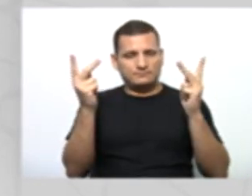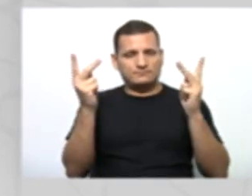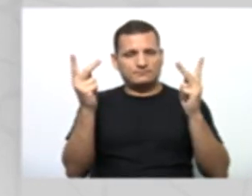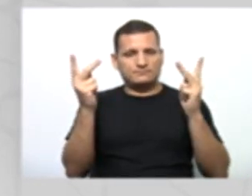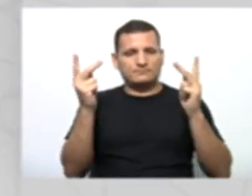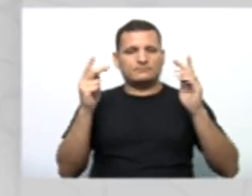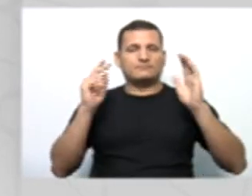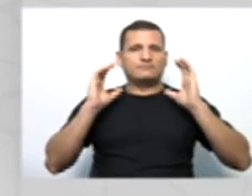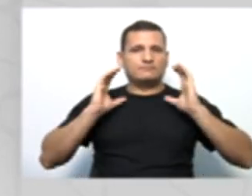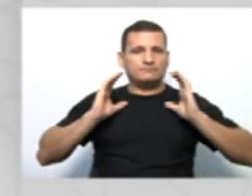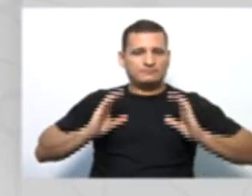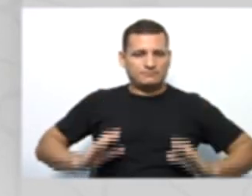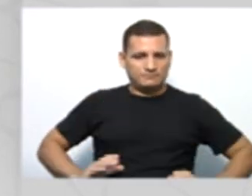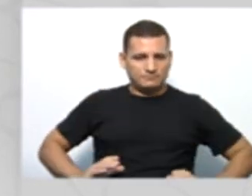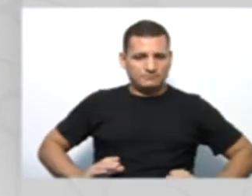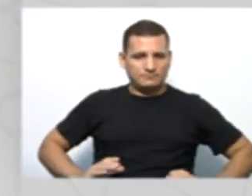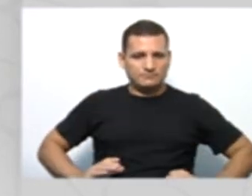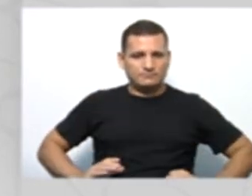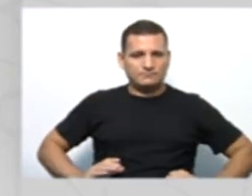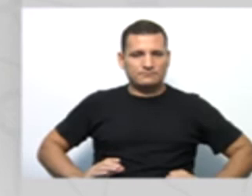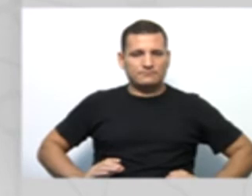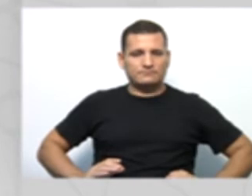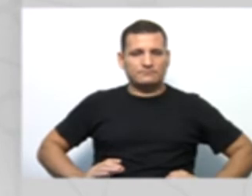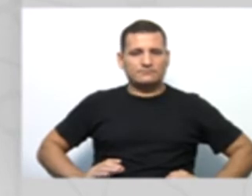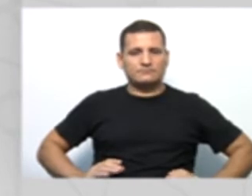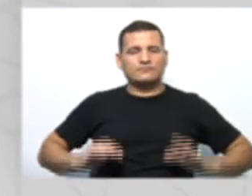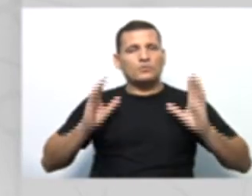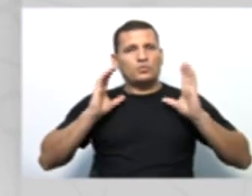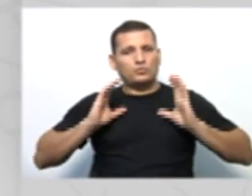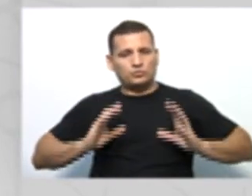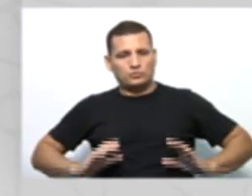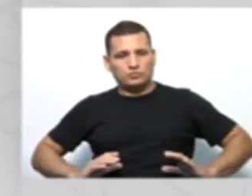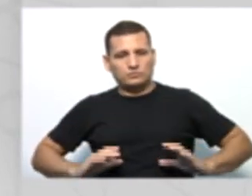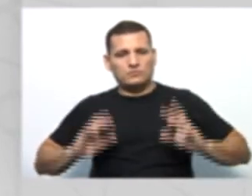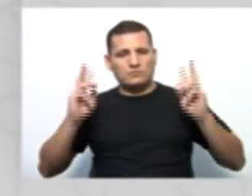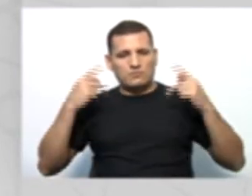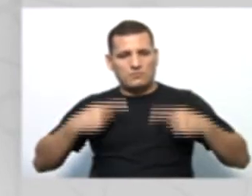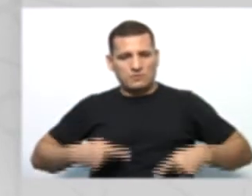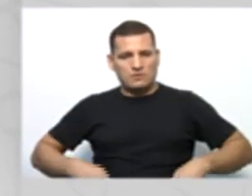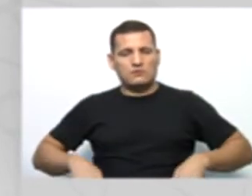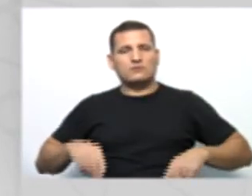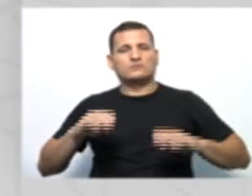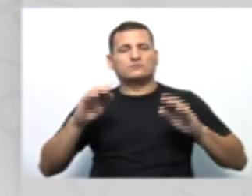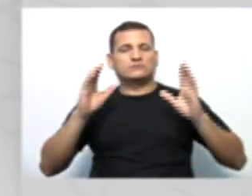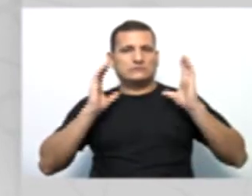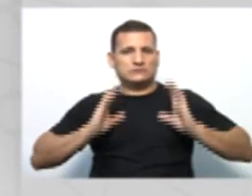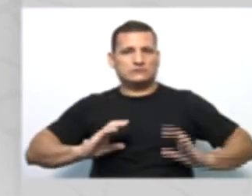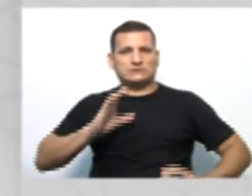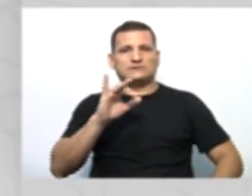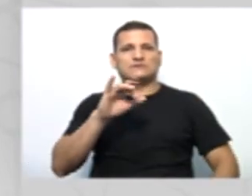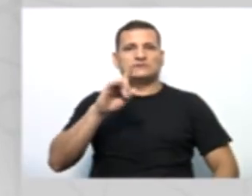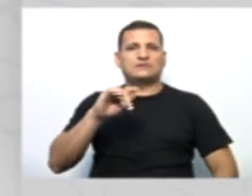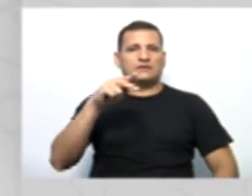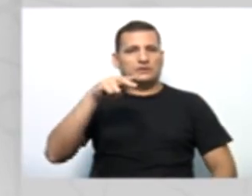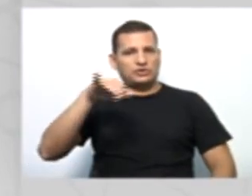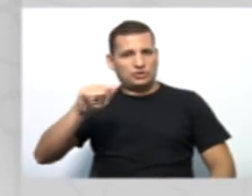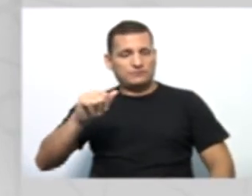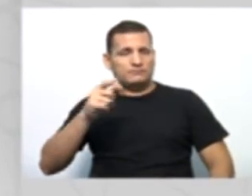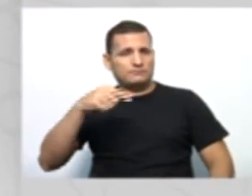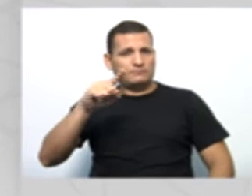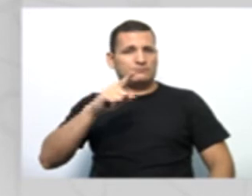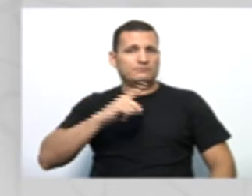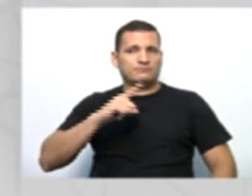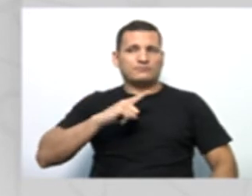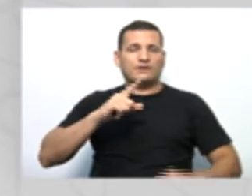o conceito de conduta virtuosa, de conduta humana e de cidadania. Vocês receberam em sala de aula